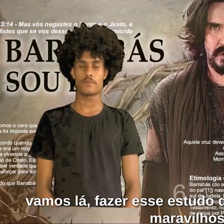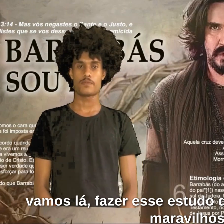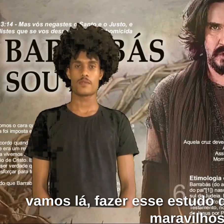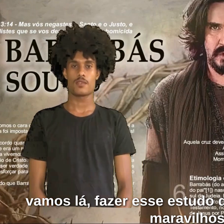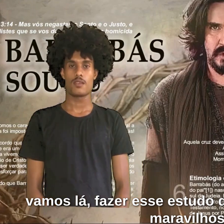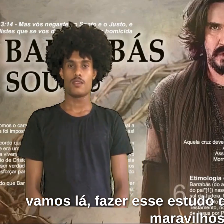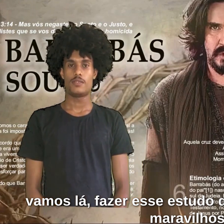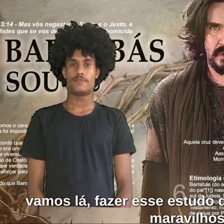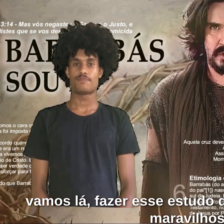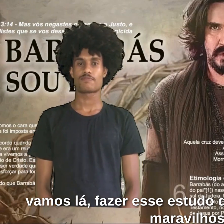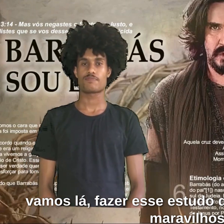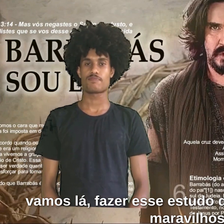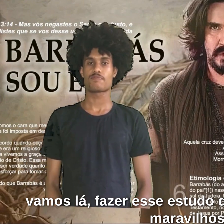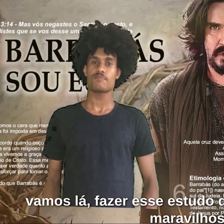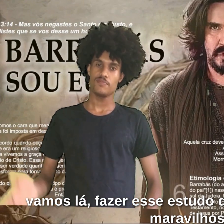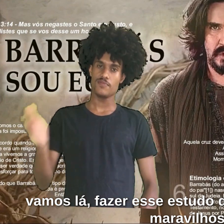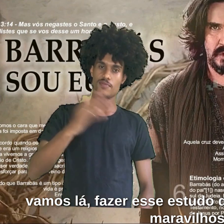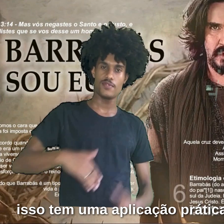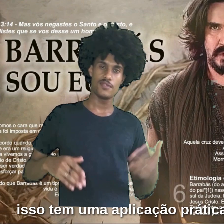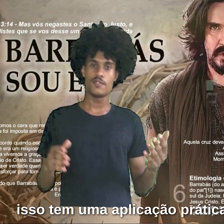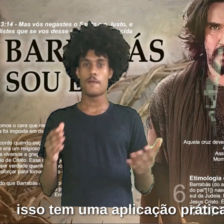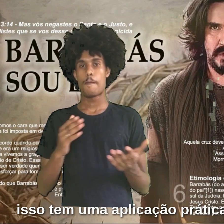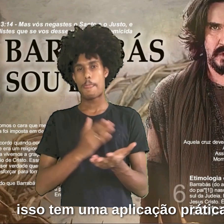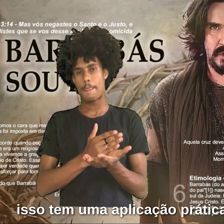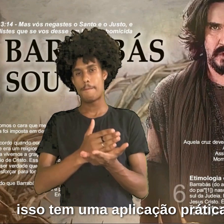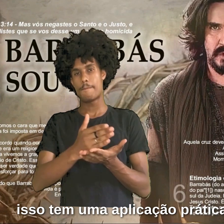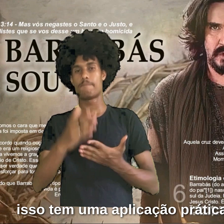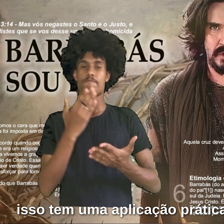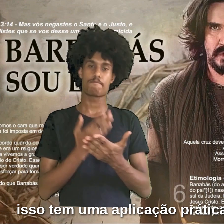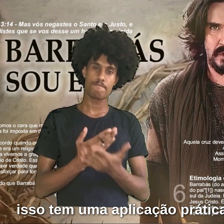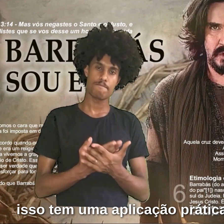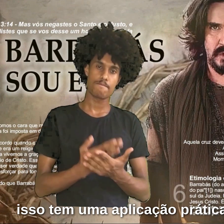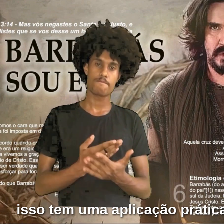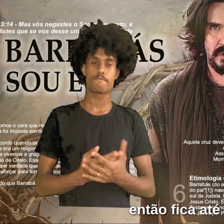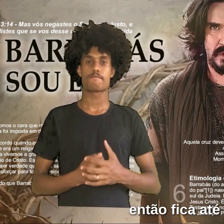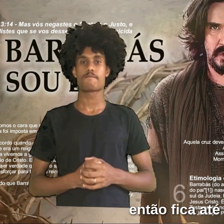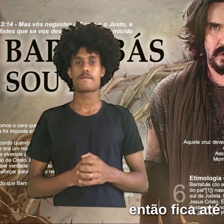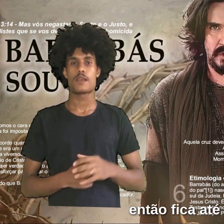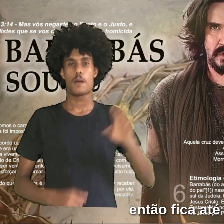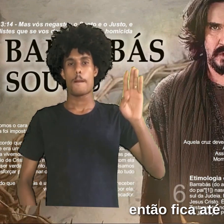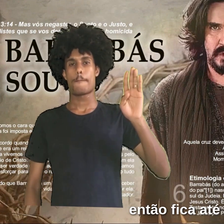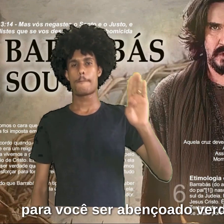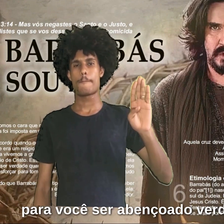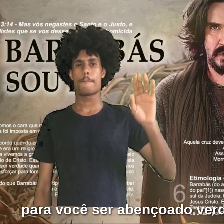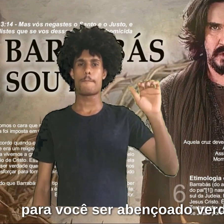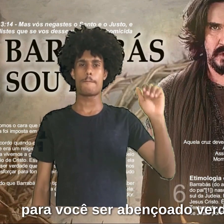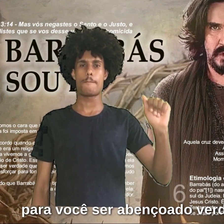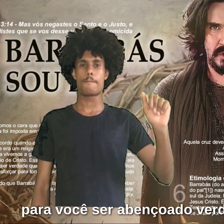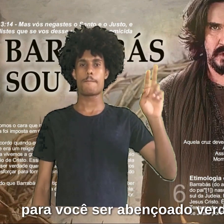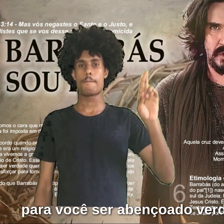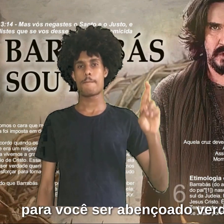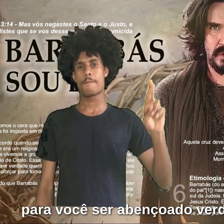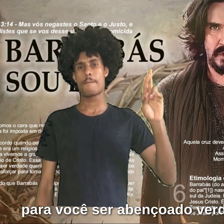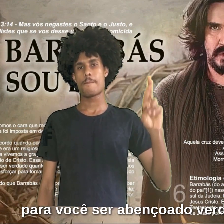Vamos lá, fazer esse estudo do Barrabás, que ele está maravilhoso e isso tem uma aplicação prática para as nossas vidas. Então fica até o final para você ser